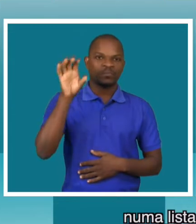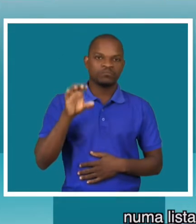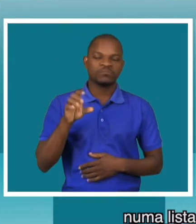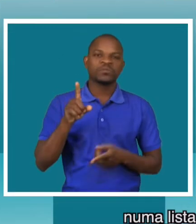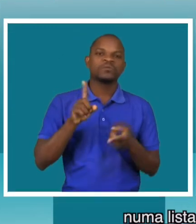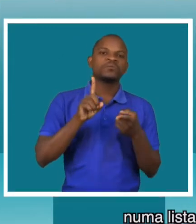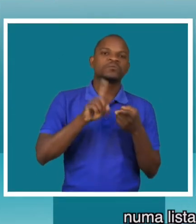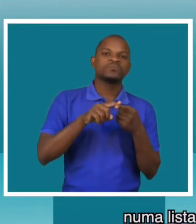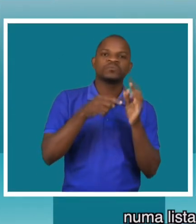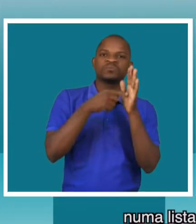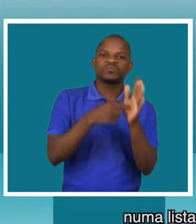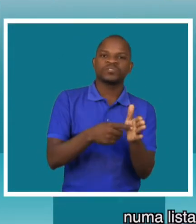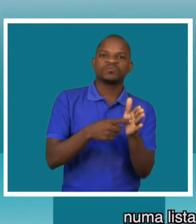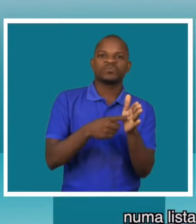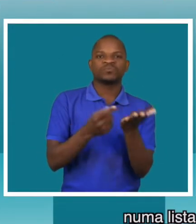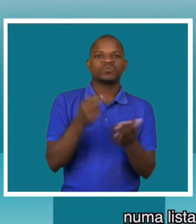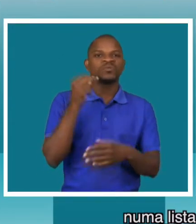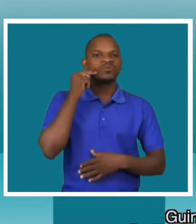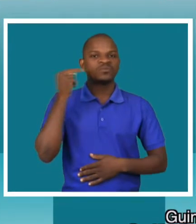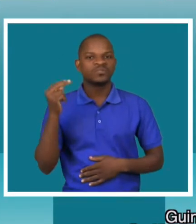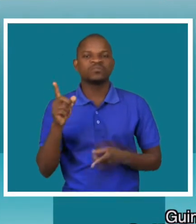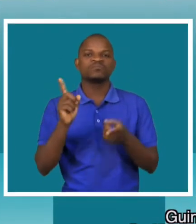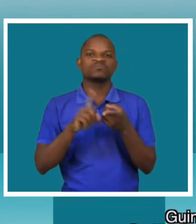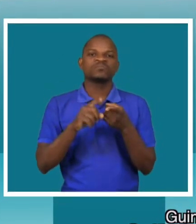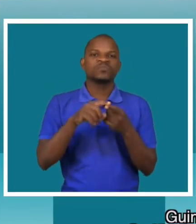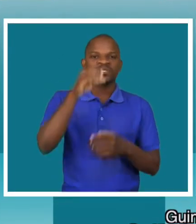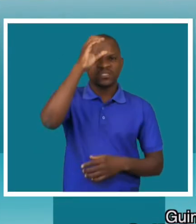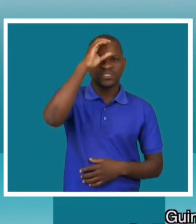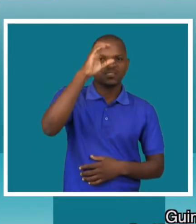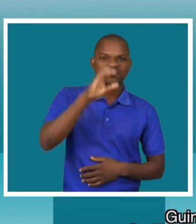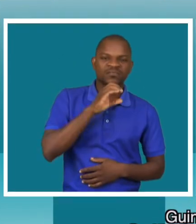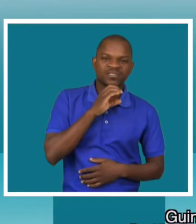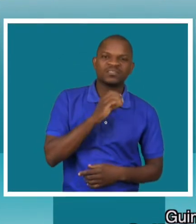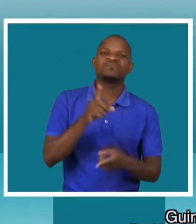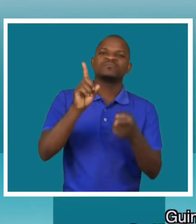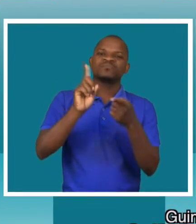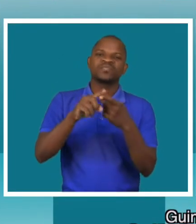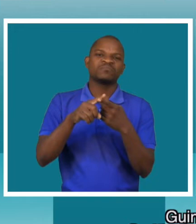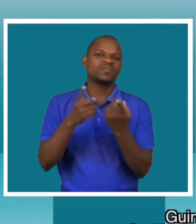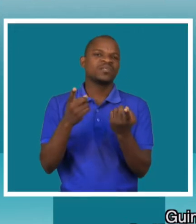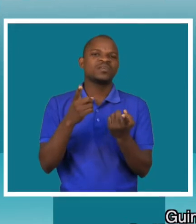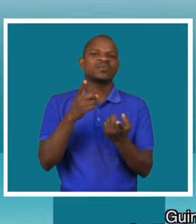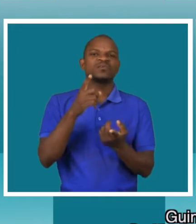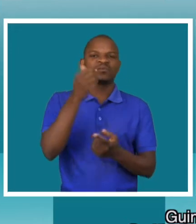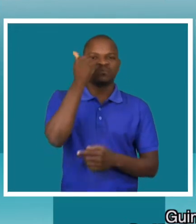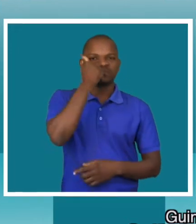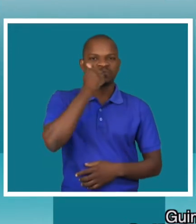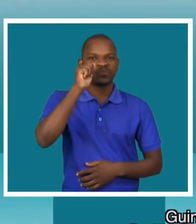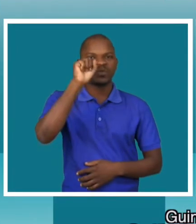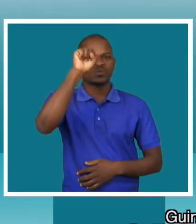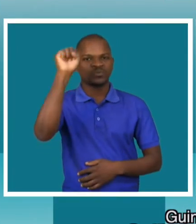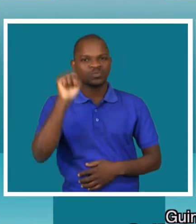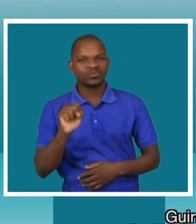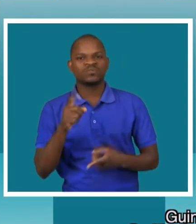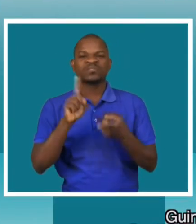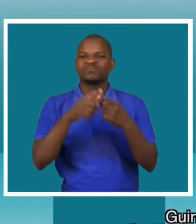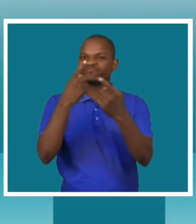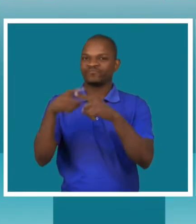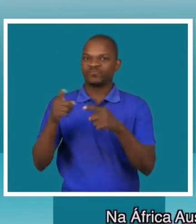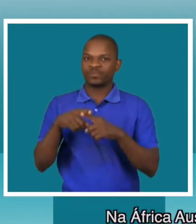República Centro-Africana, Bangladesh, Guiné, Mali, Burkina Faso, Sudão do Sul, Malawi e